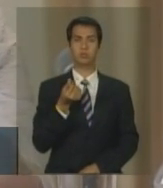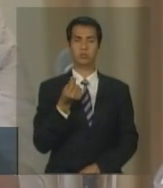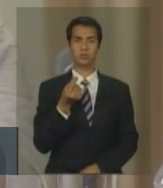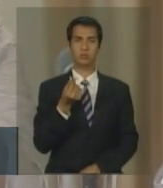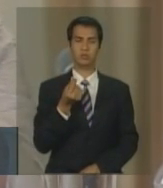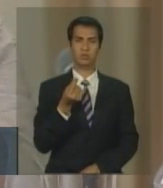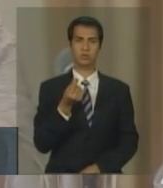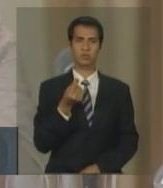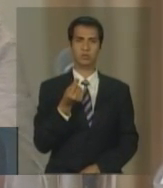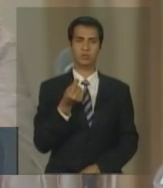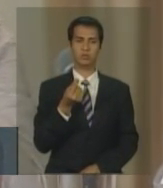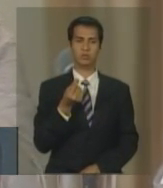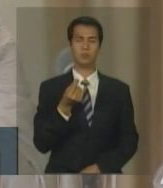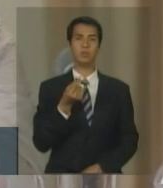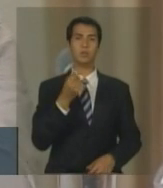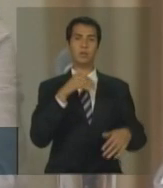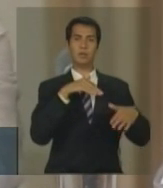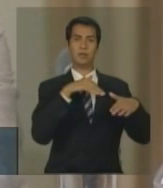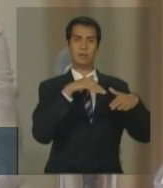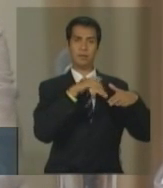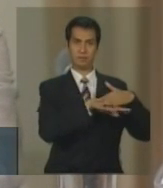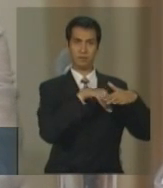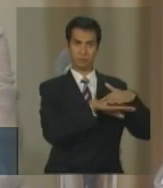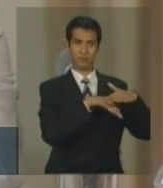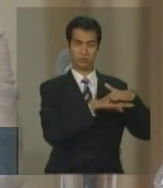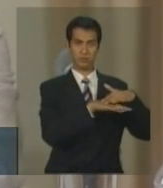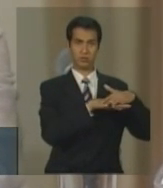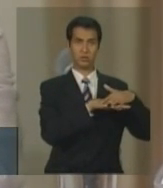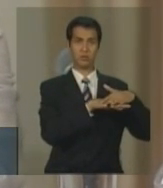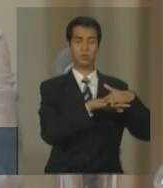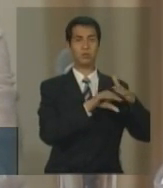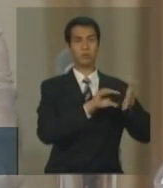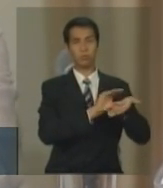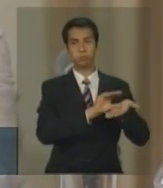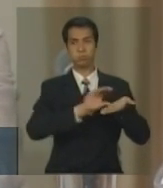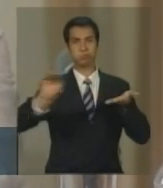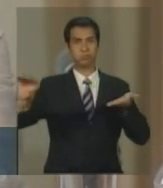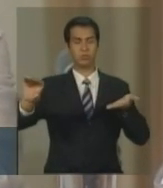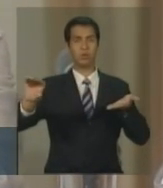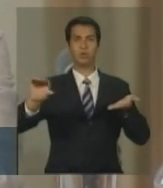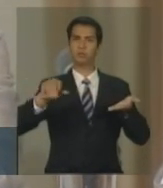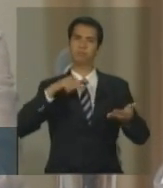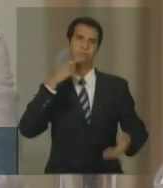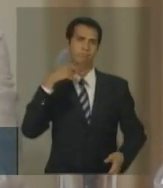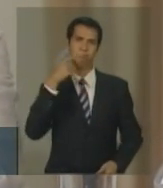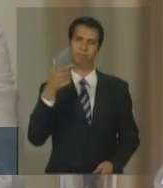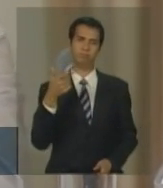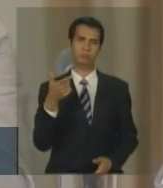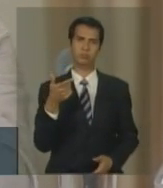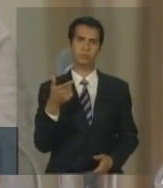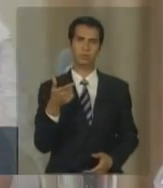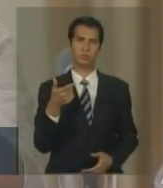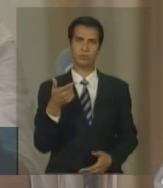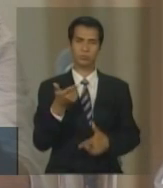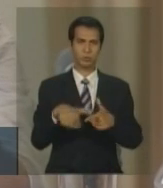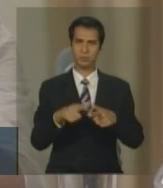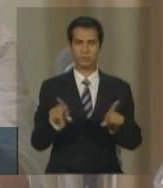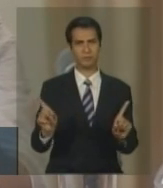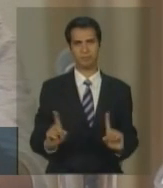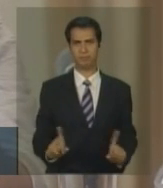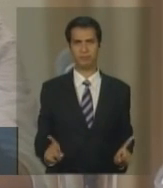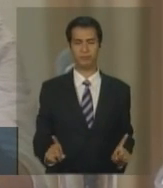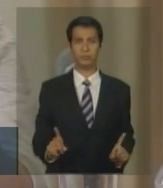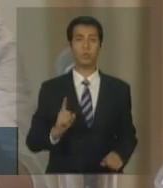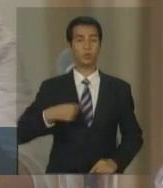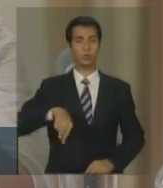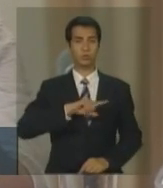das nossas reservas no fundo de estabilização, porque não é esse o problema. Nós